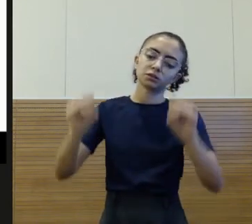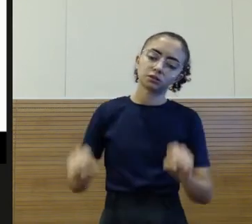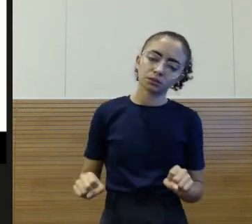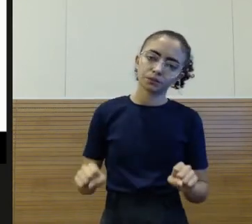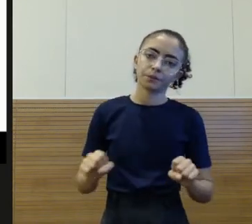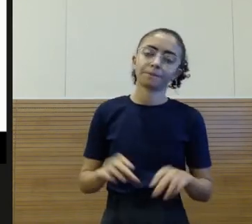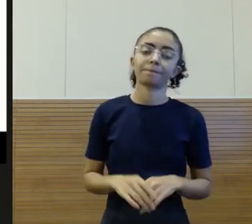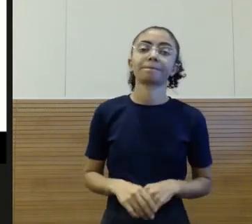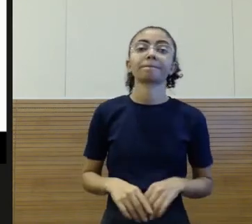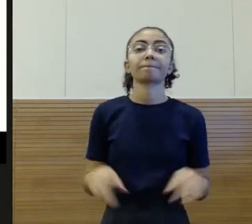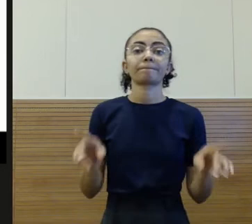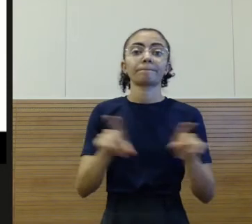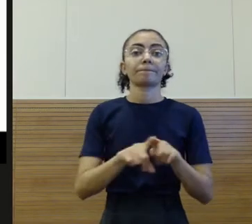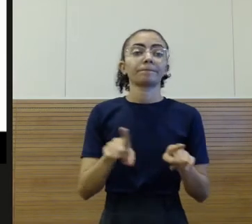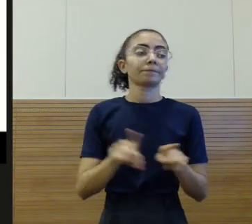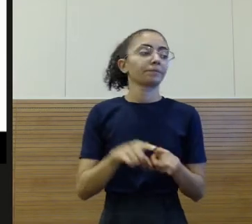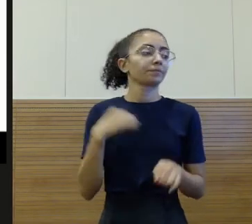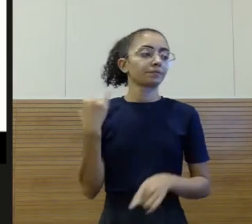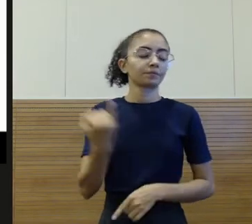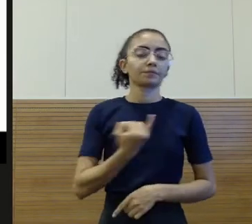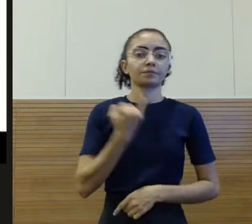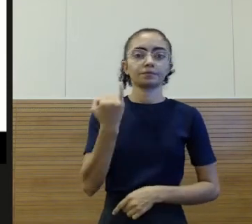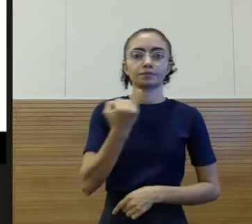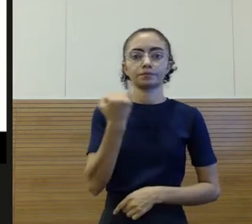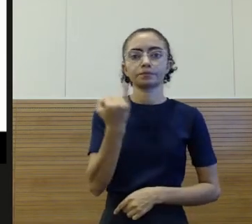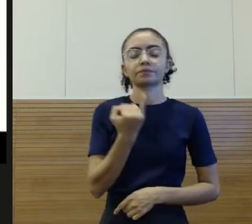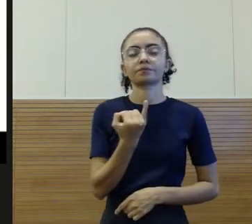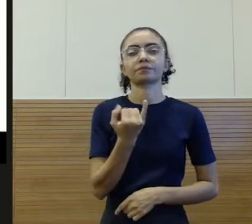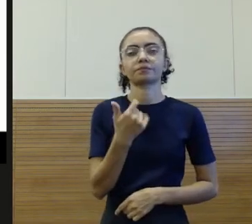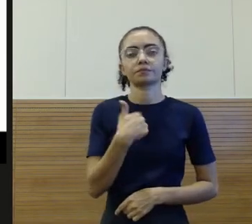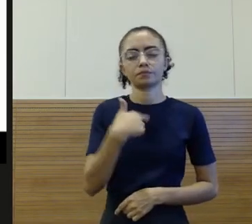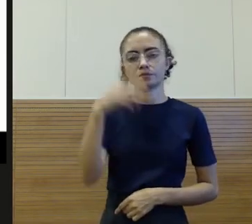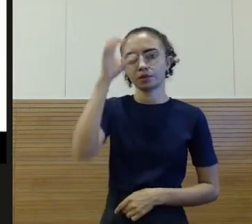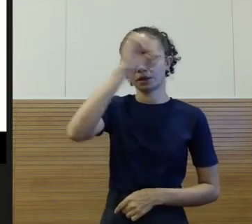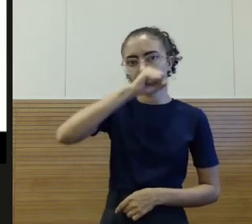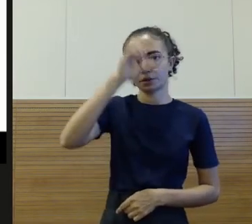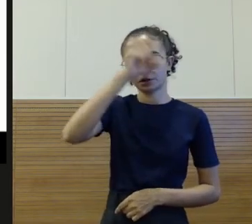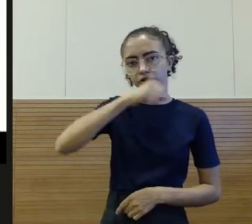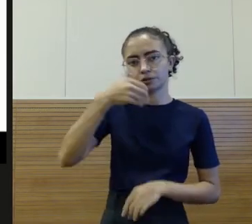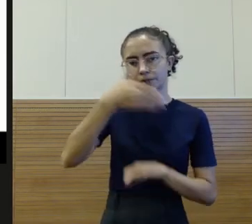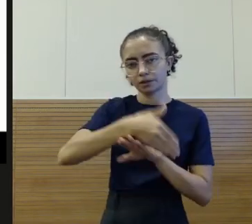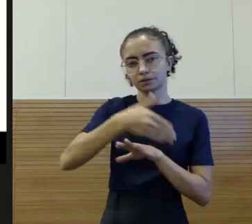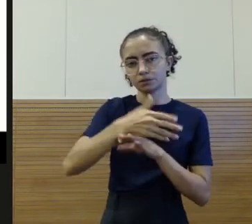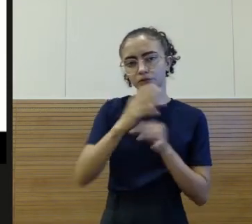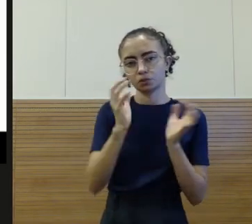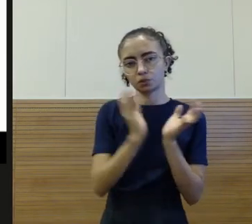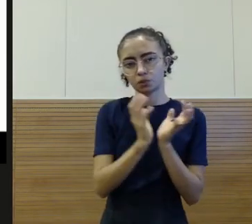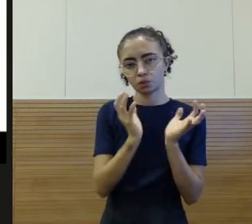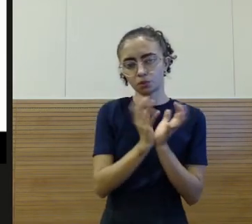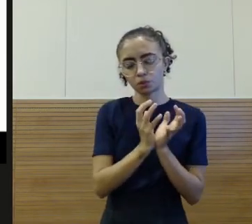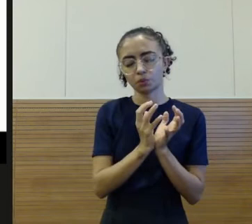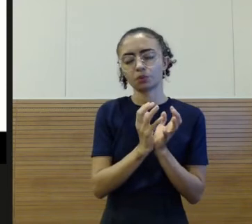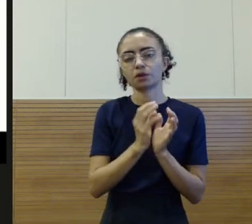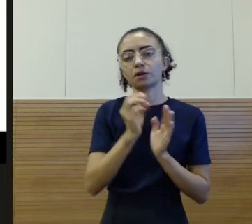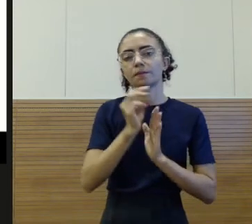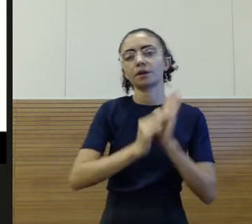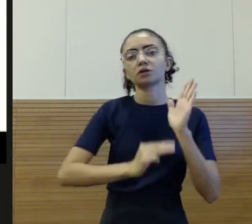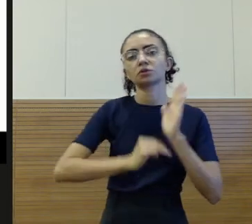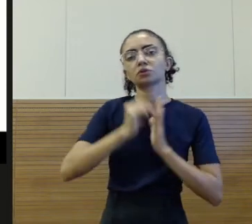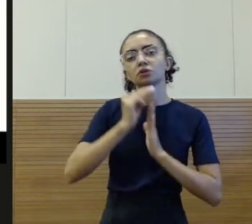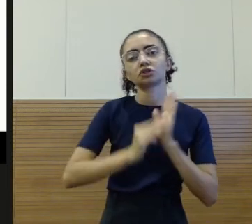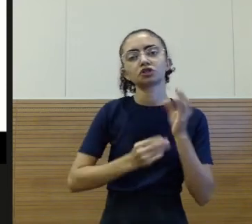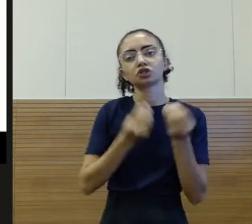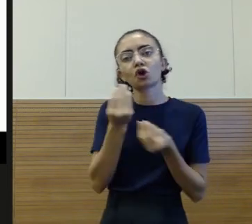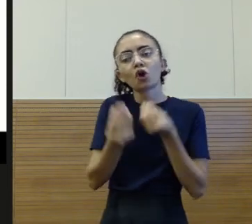que realmente é bom, com o qual aprendi muito, fazendo parte da equipe que estava desenvolvendo essa metodologia, como fazer a análise